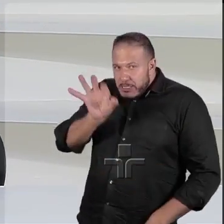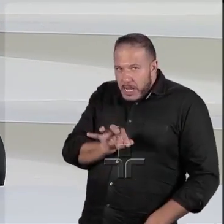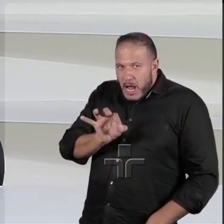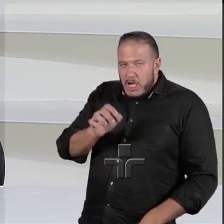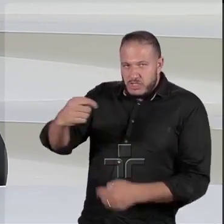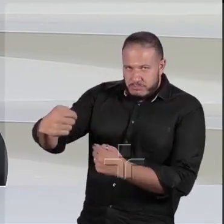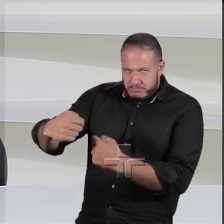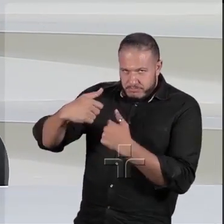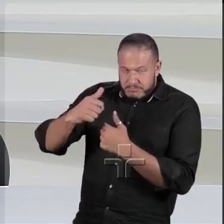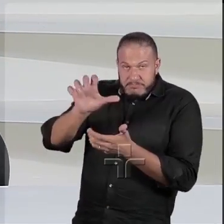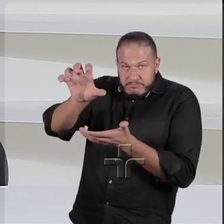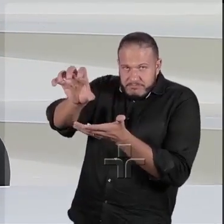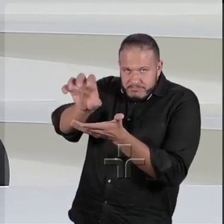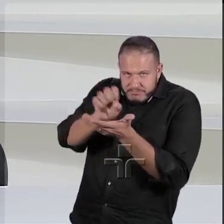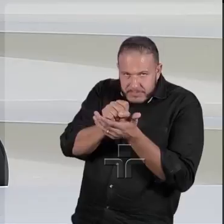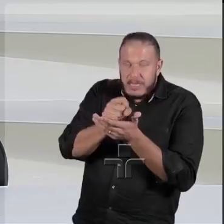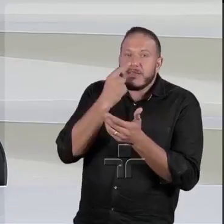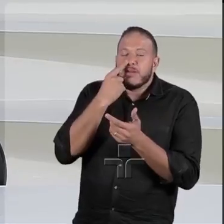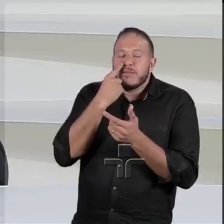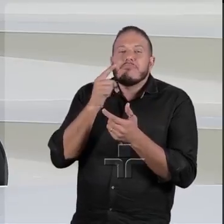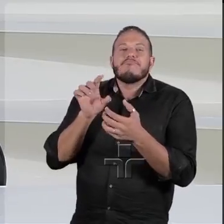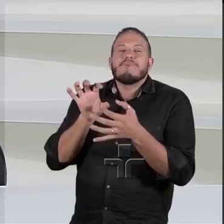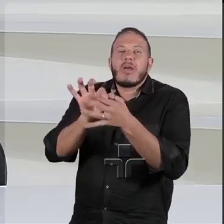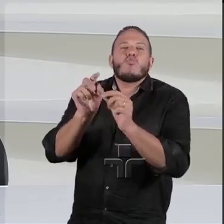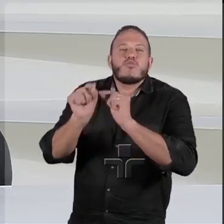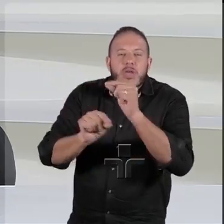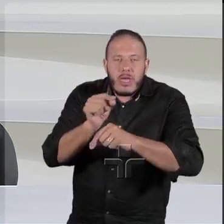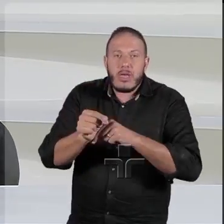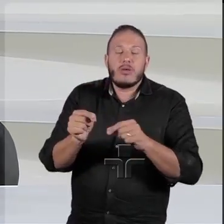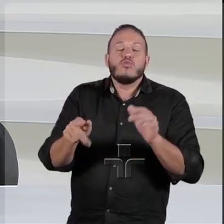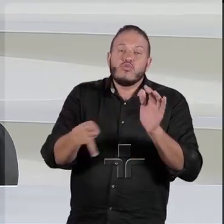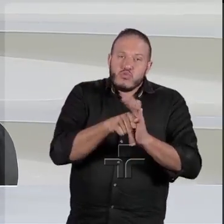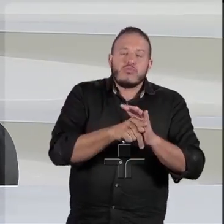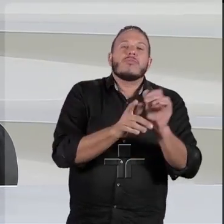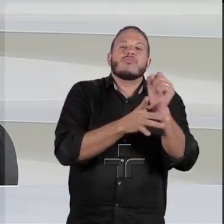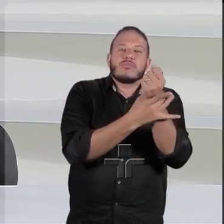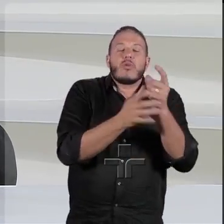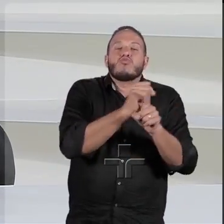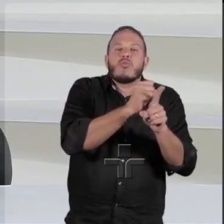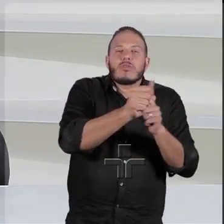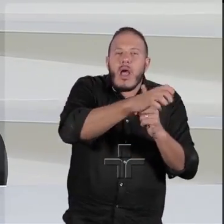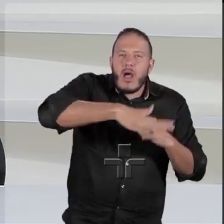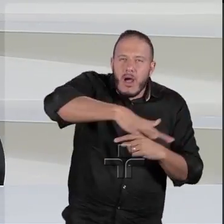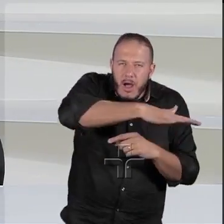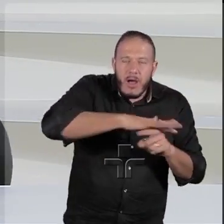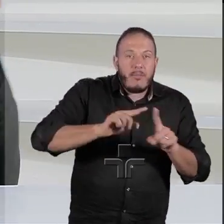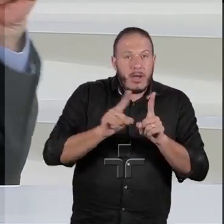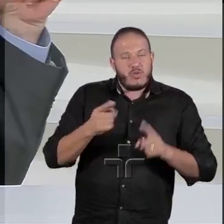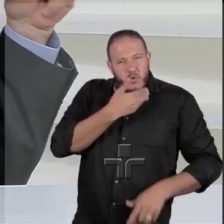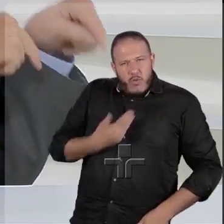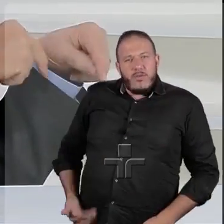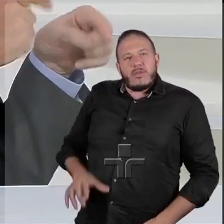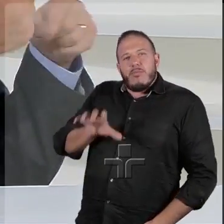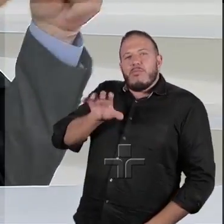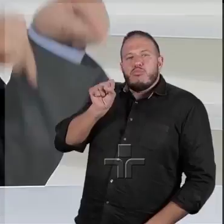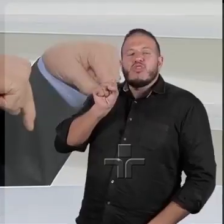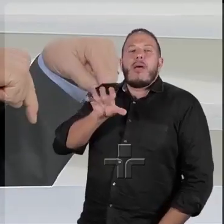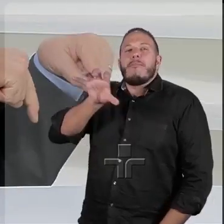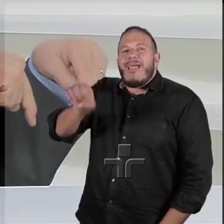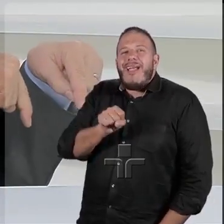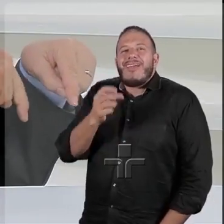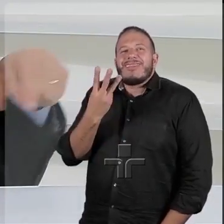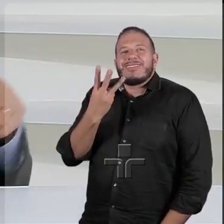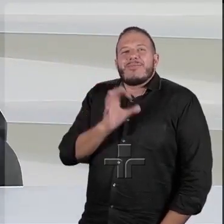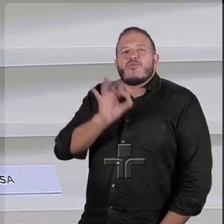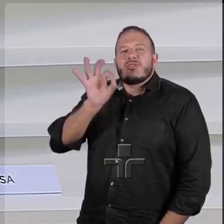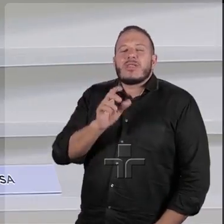que estariam vinculadas para a Seguridade Social e o governo poderia pegar 30% para financiar os seus